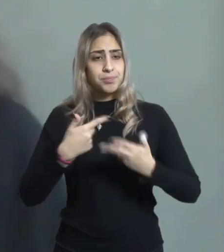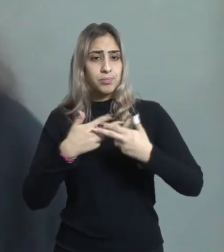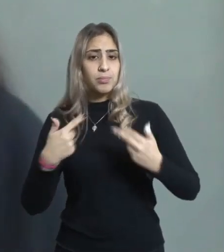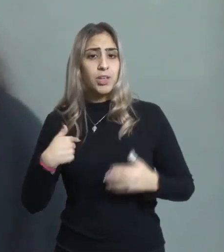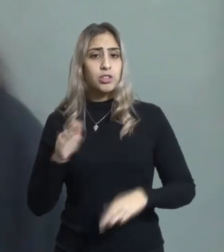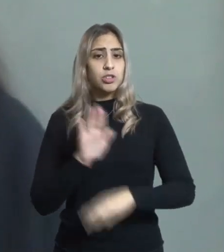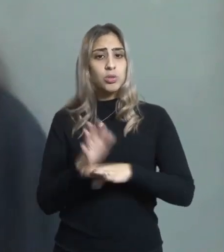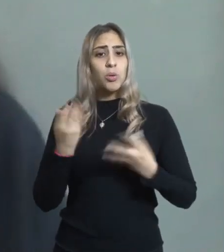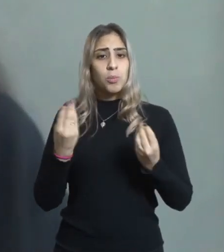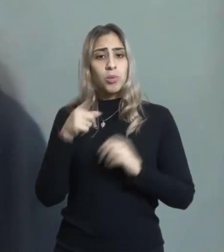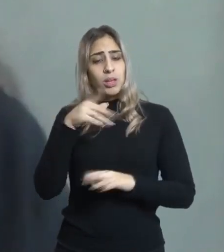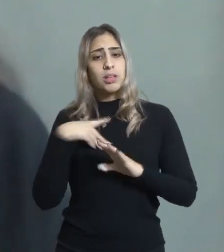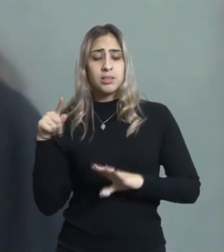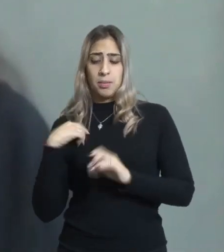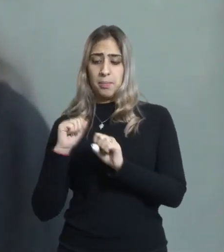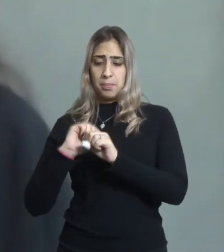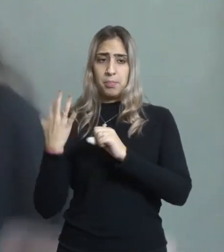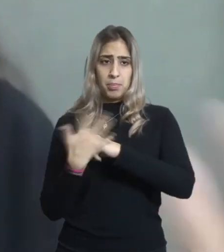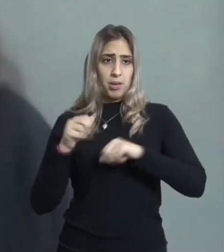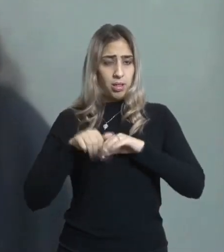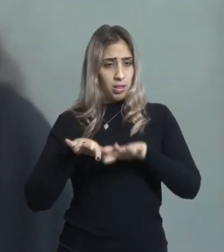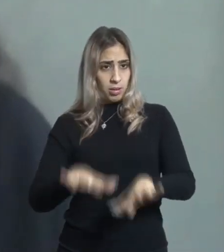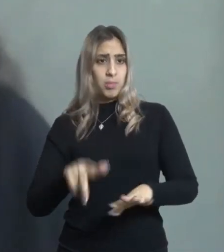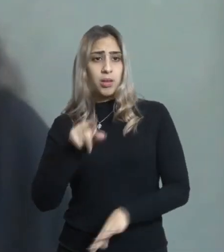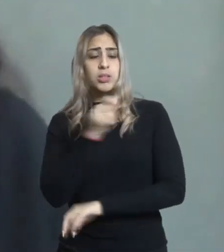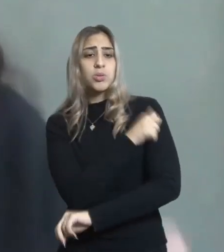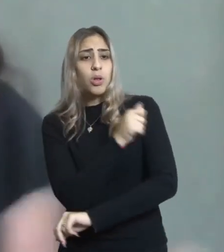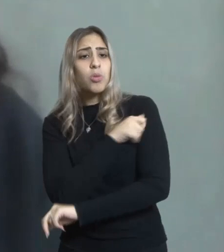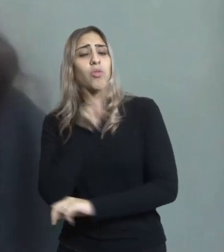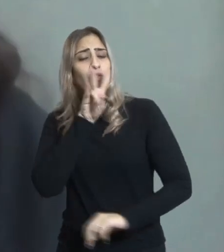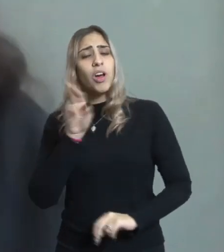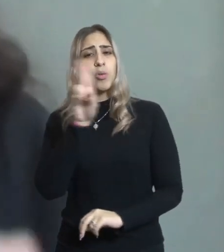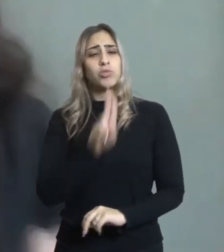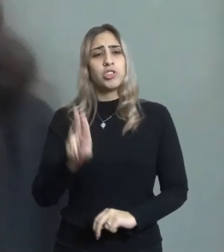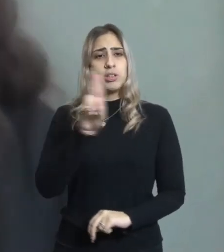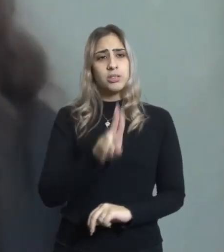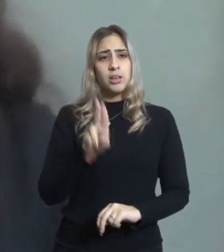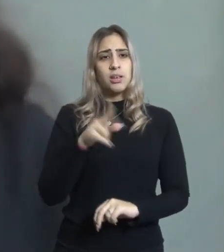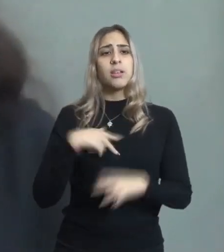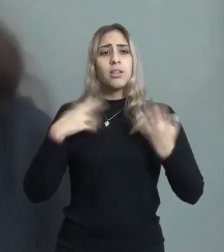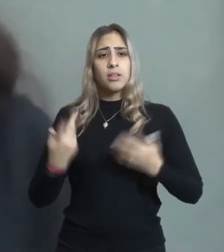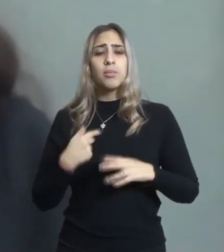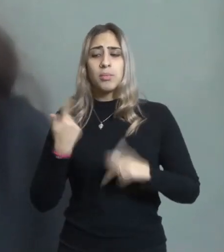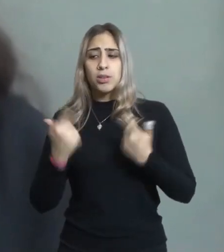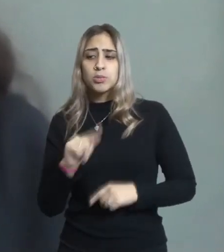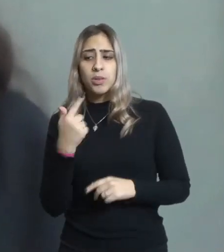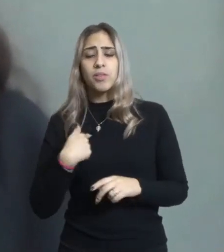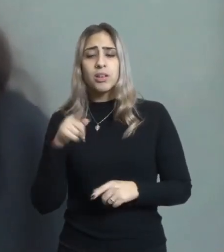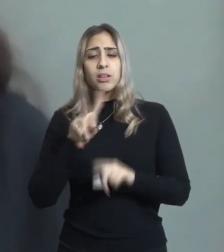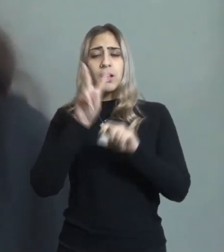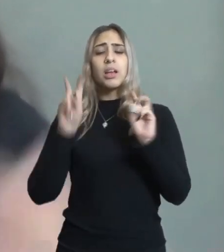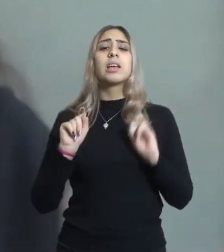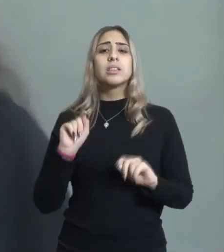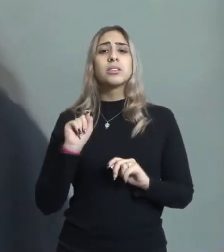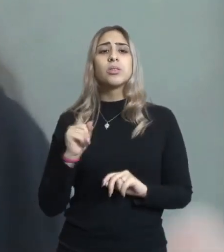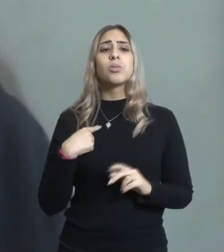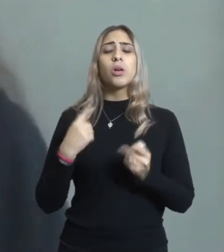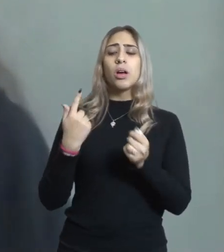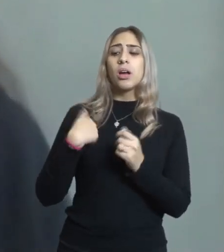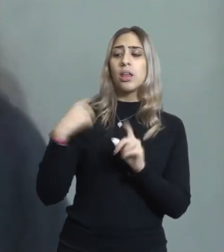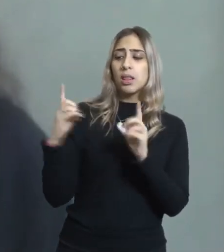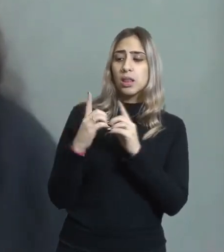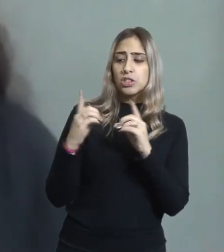muito nessa pandemia, né? E se o aluno sabe utilizar. Por isso, mais uma vez, é importante a questão do atendimento